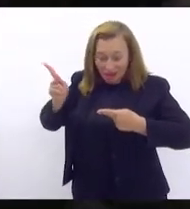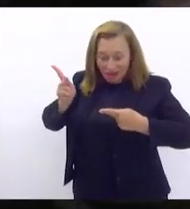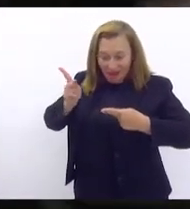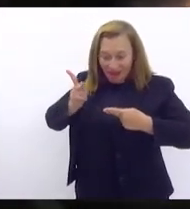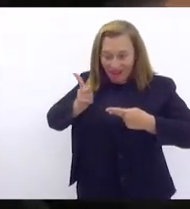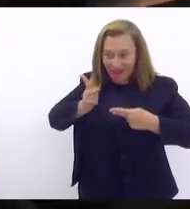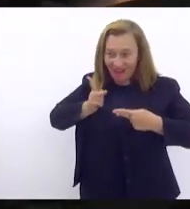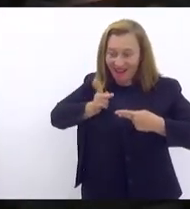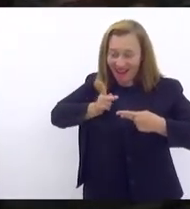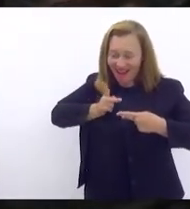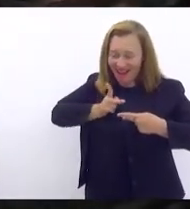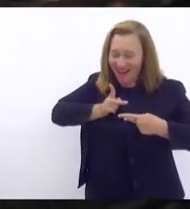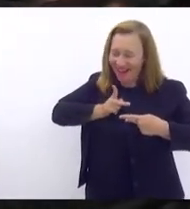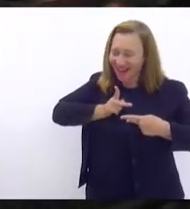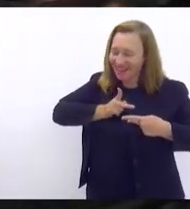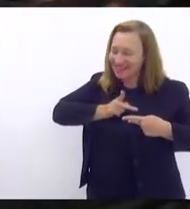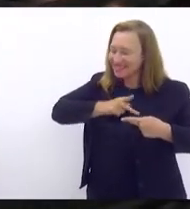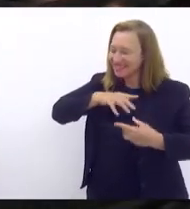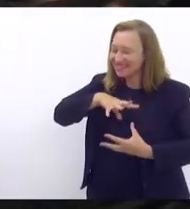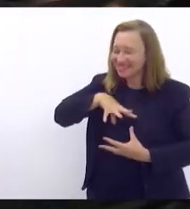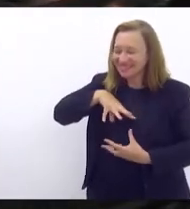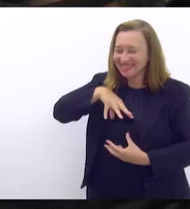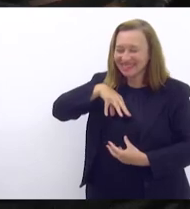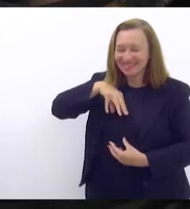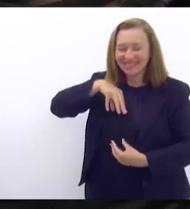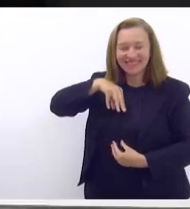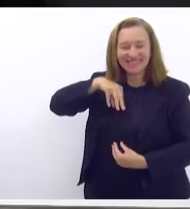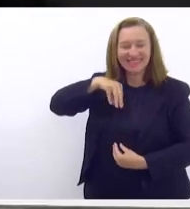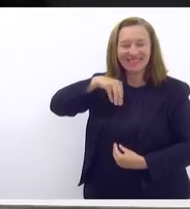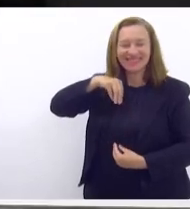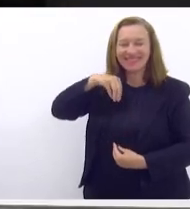e minha alma